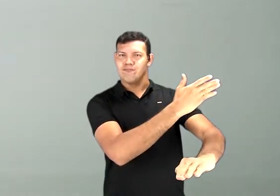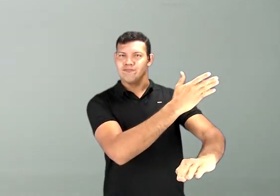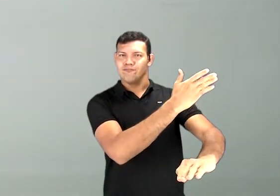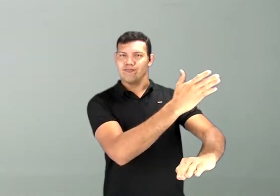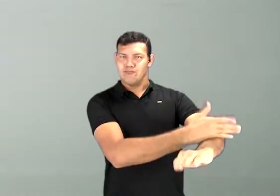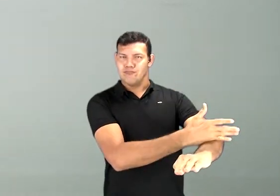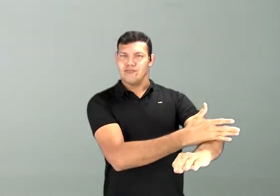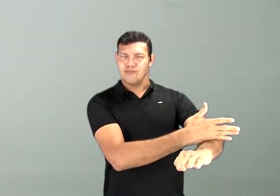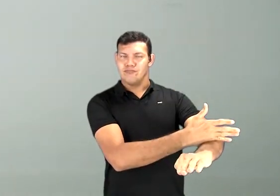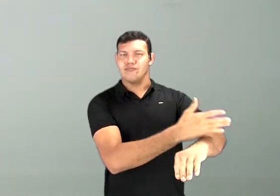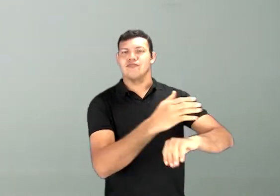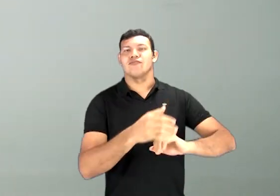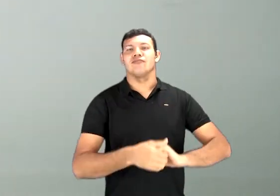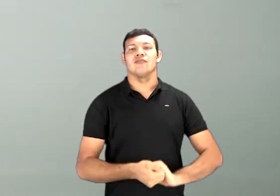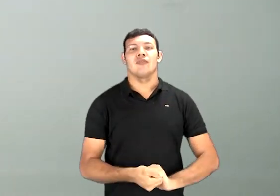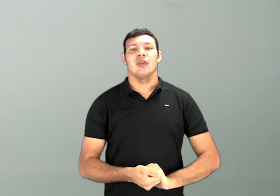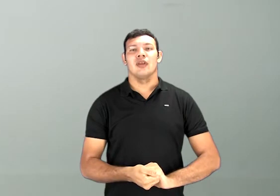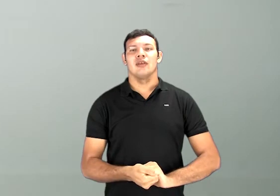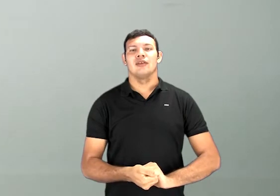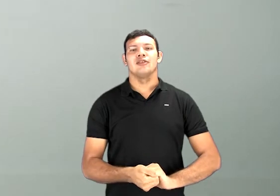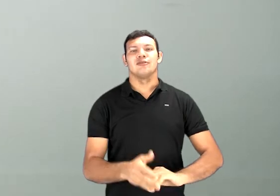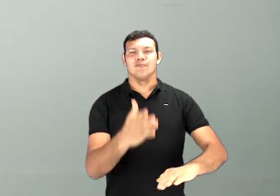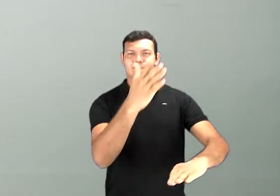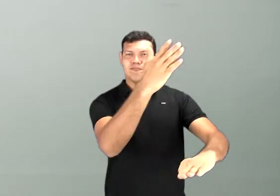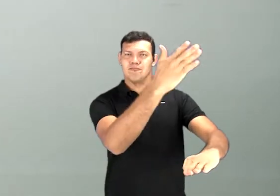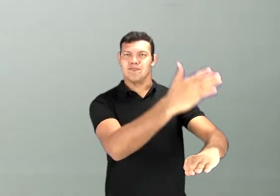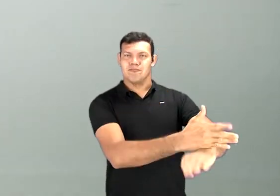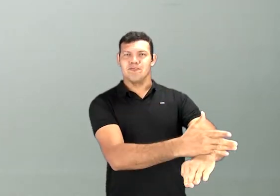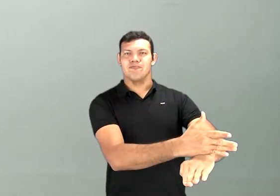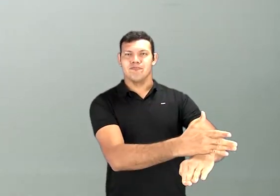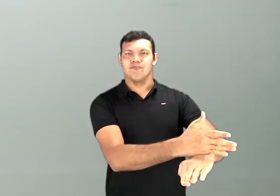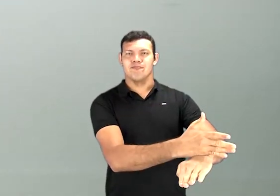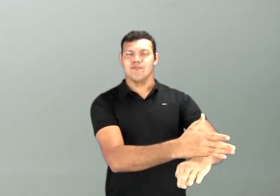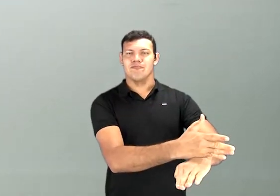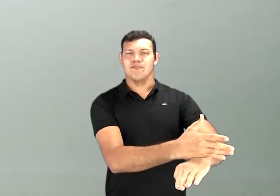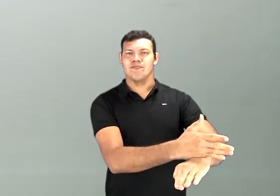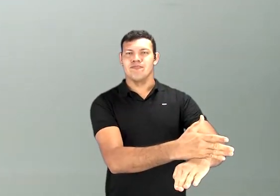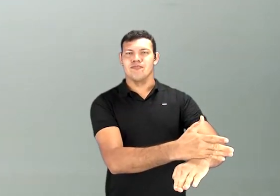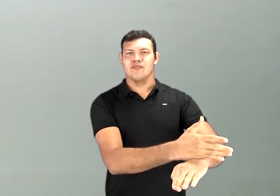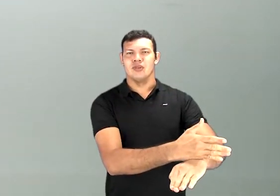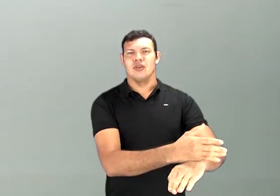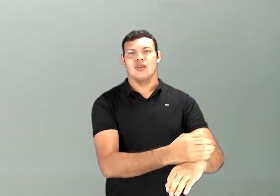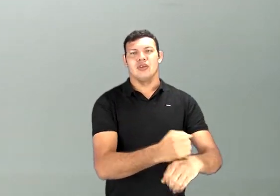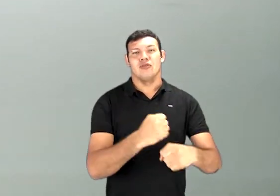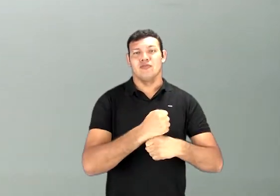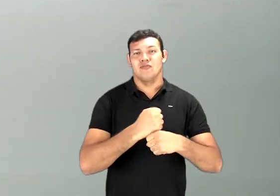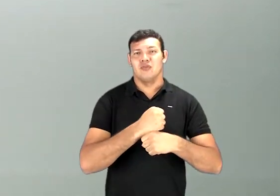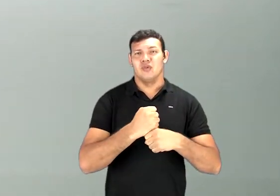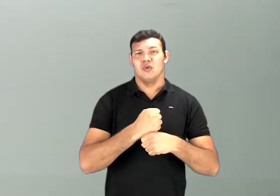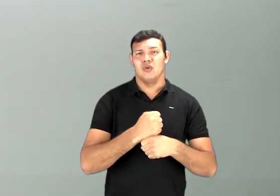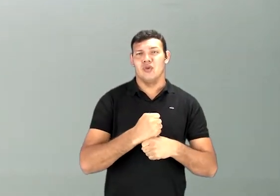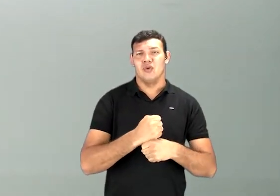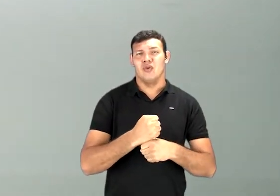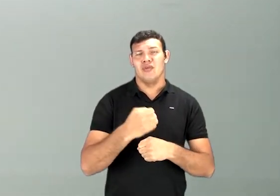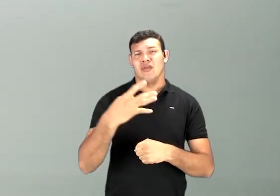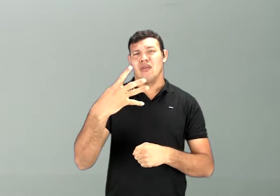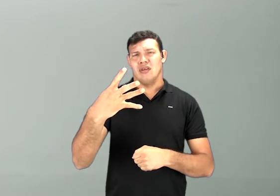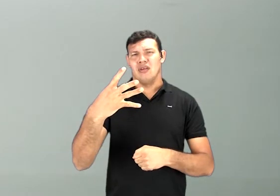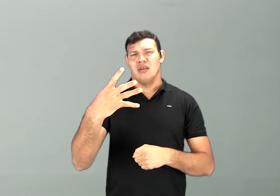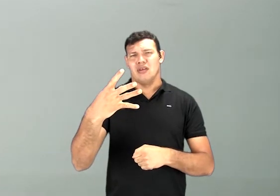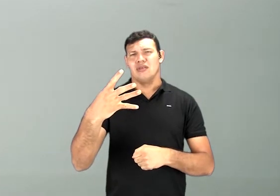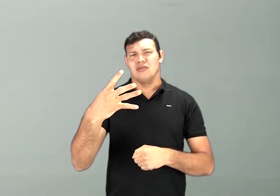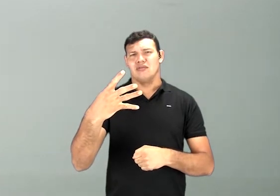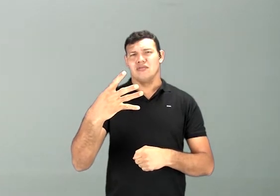1 milênio? A modernidade durou por volta de 4 séculos e aconteceram